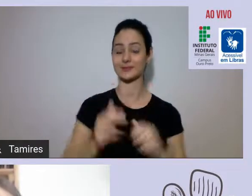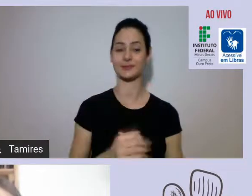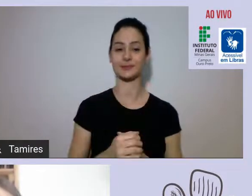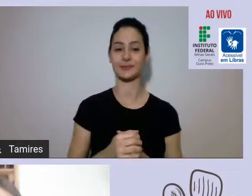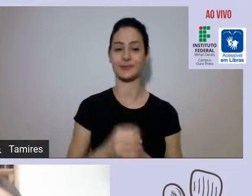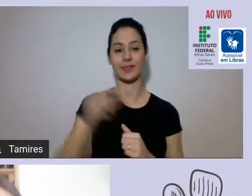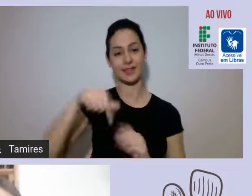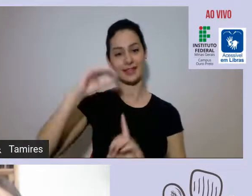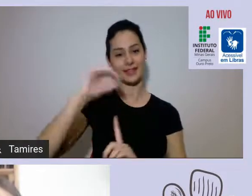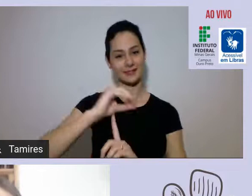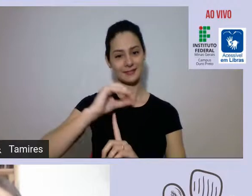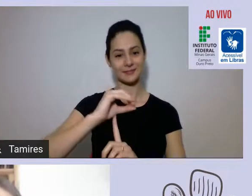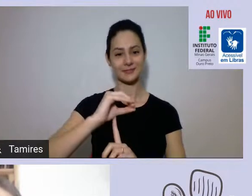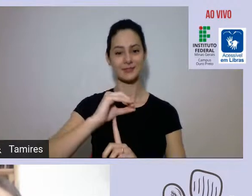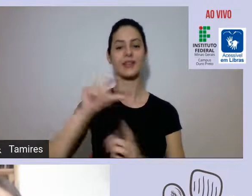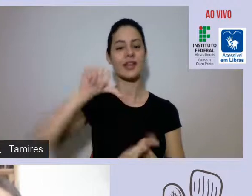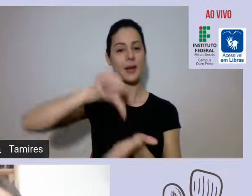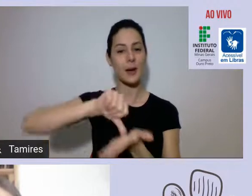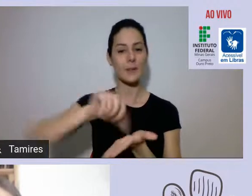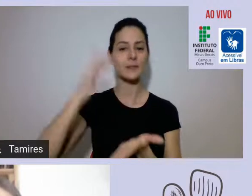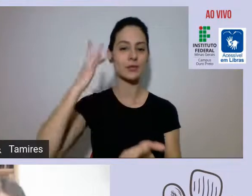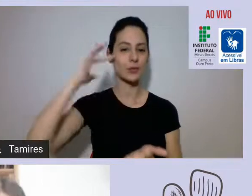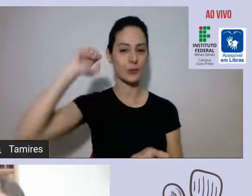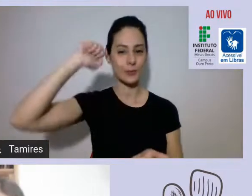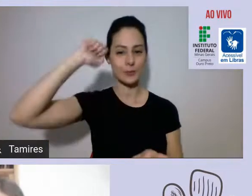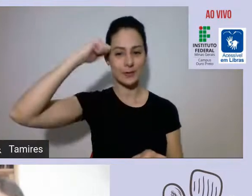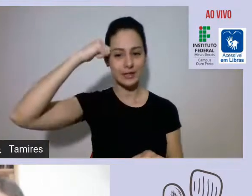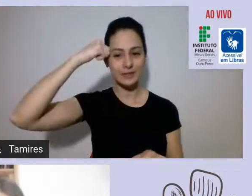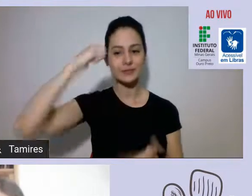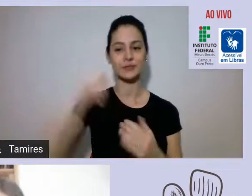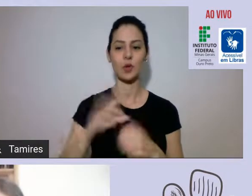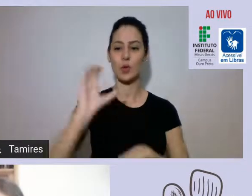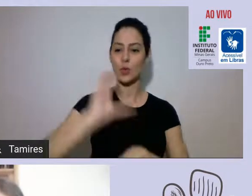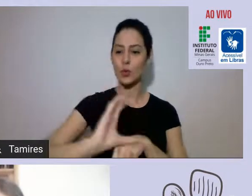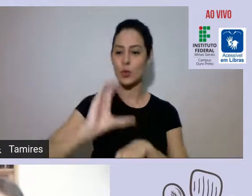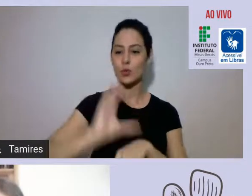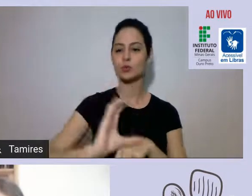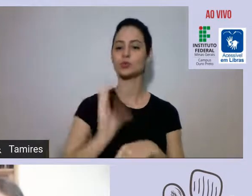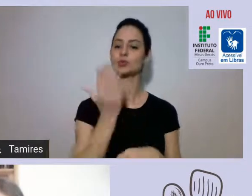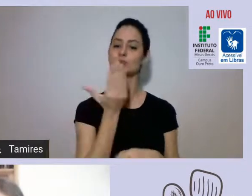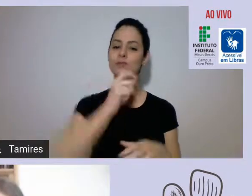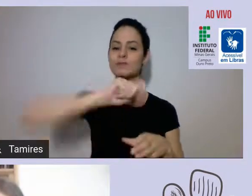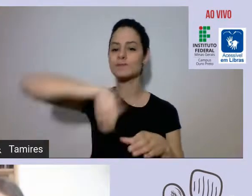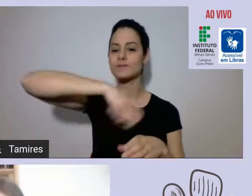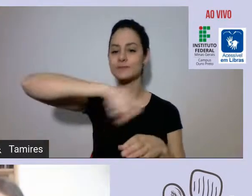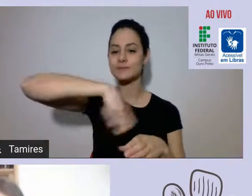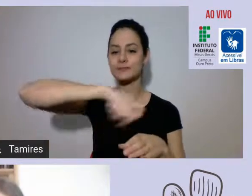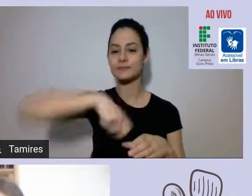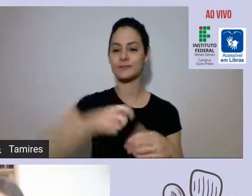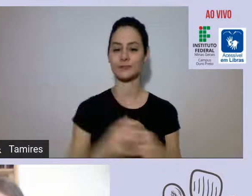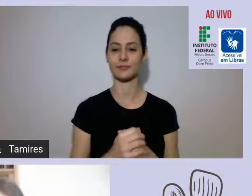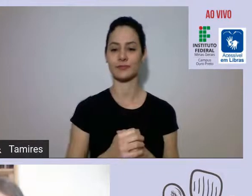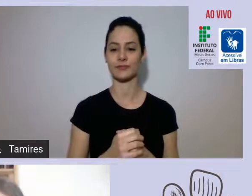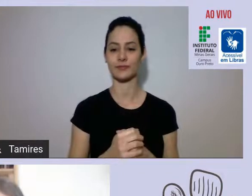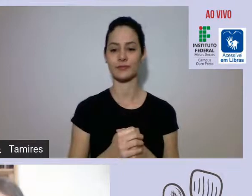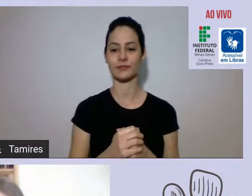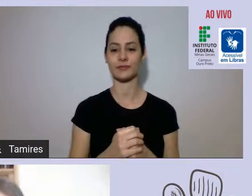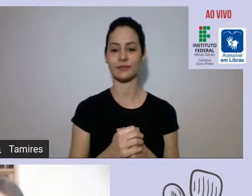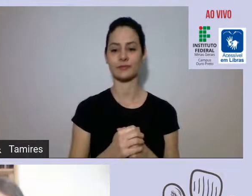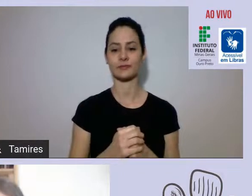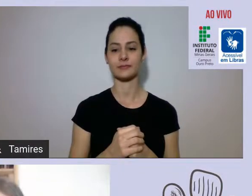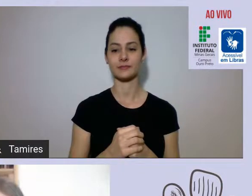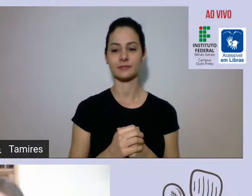Instituto Federal do Campus Ouro Preto, ao curso de gastronomia. Estou vendo que tem vários